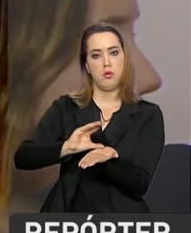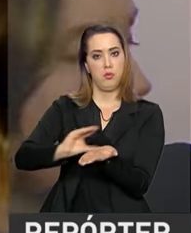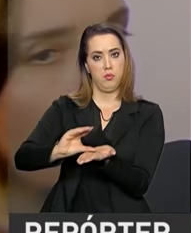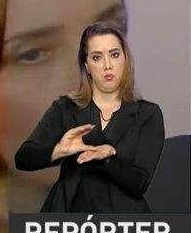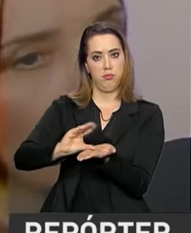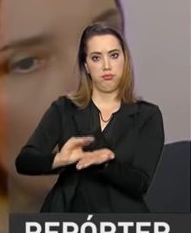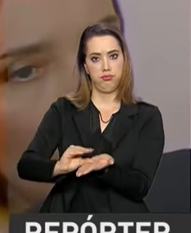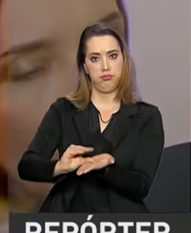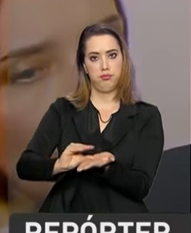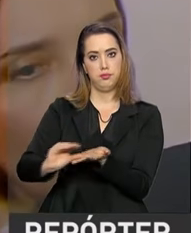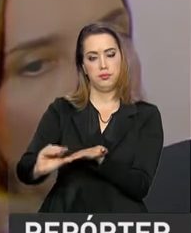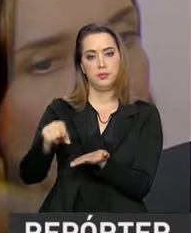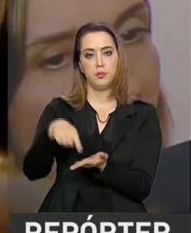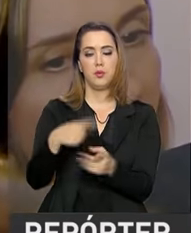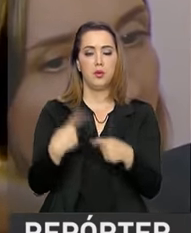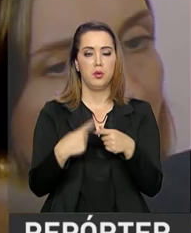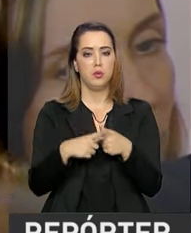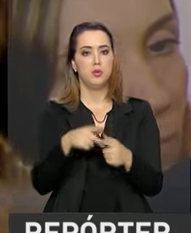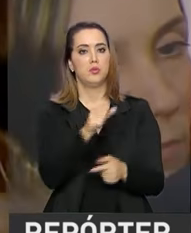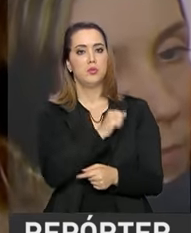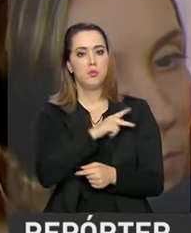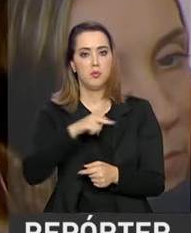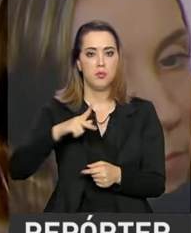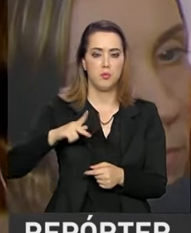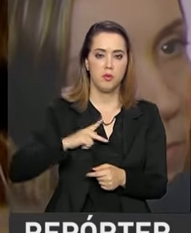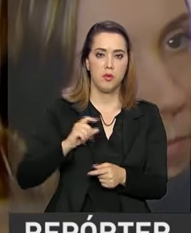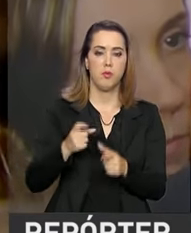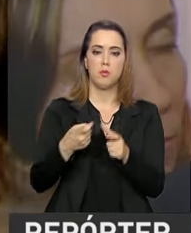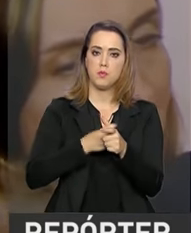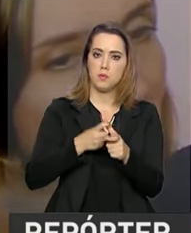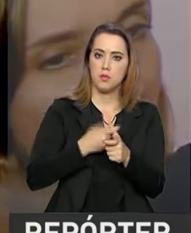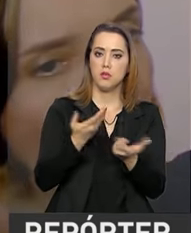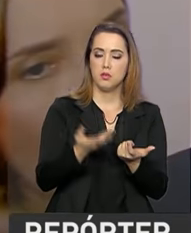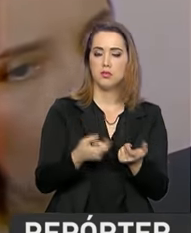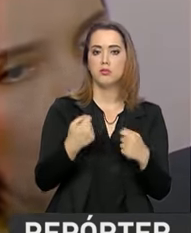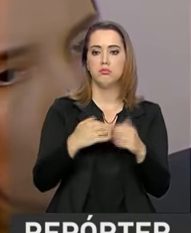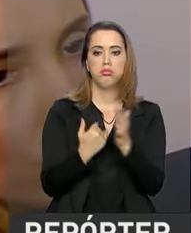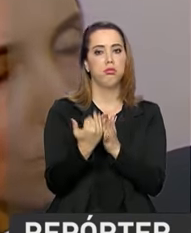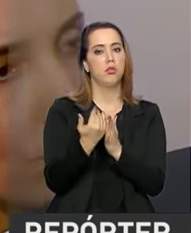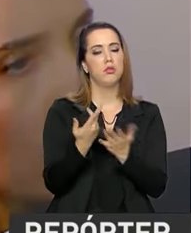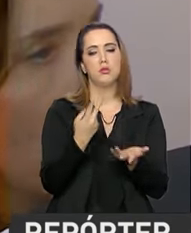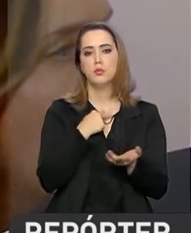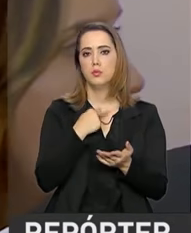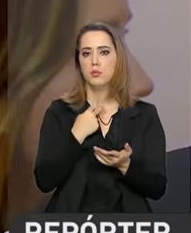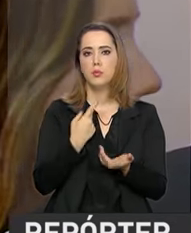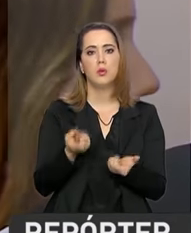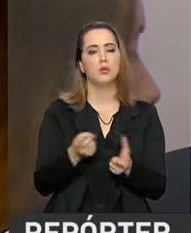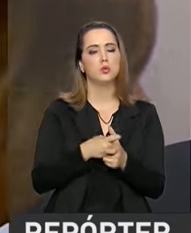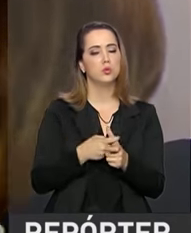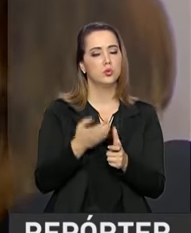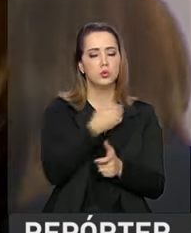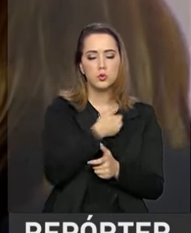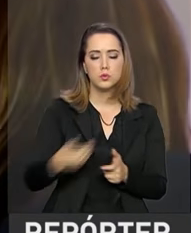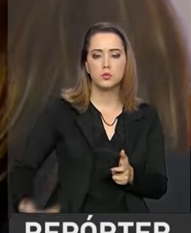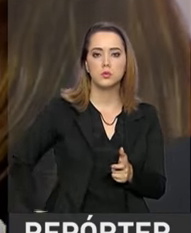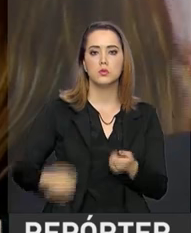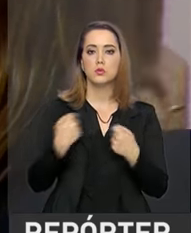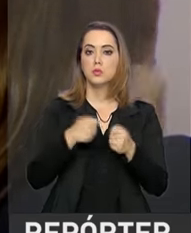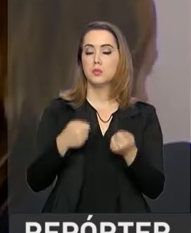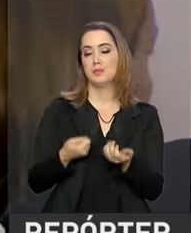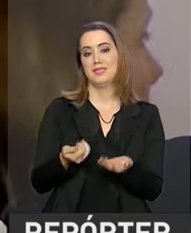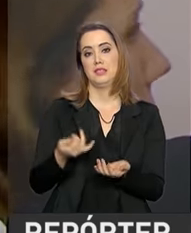de forma controlada ou então o serviço da dívida pública nós estamos aumentando a dívida pública tejo serviço tem que pagar juros